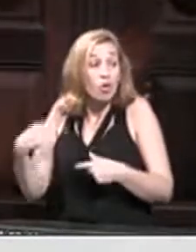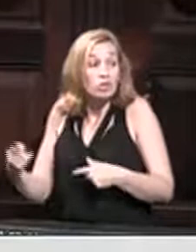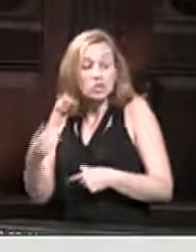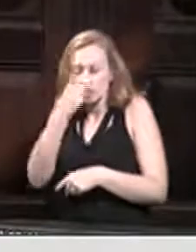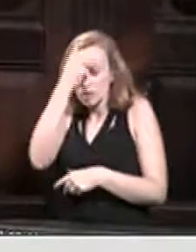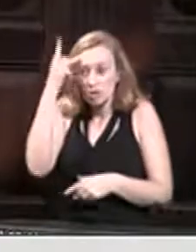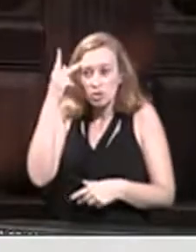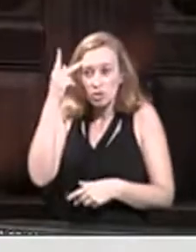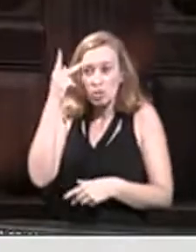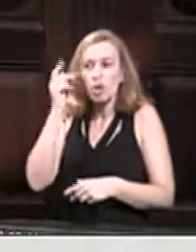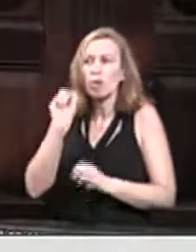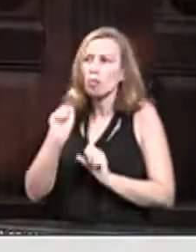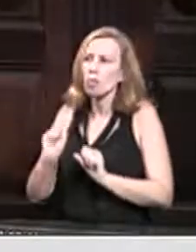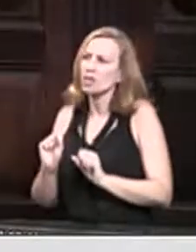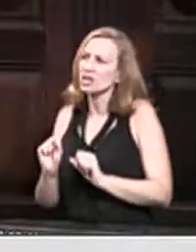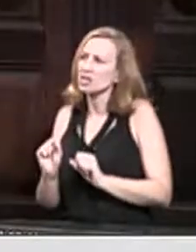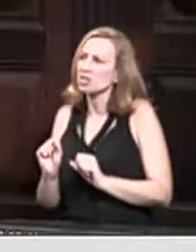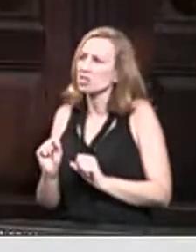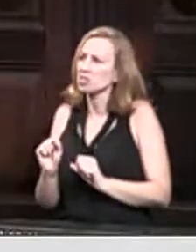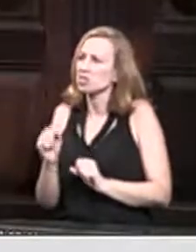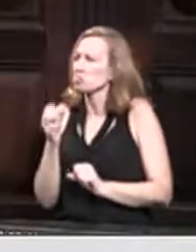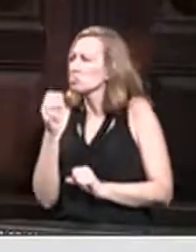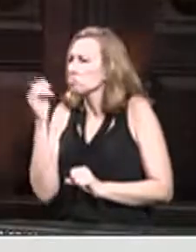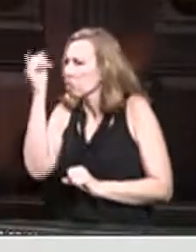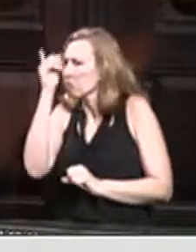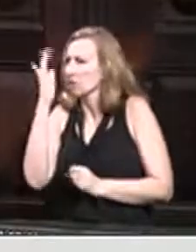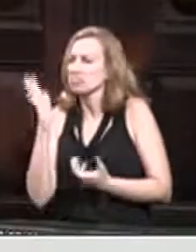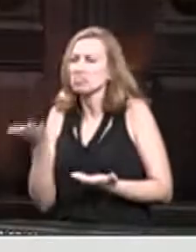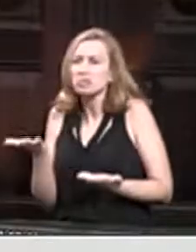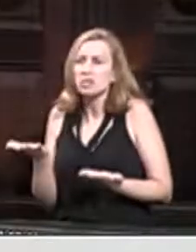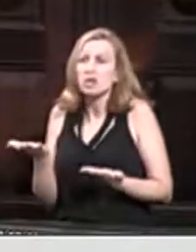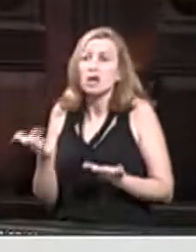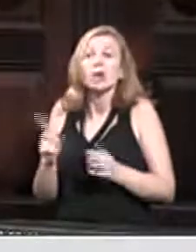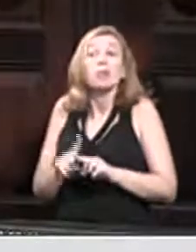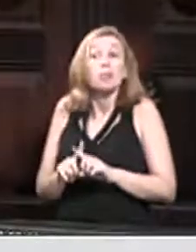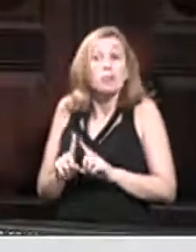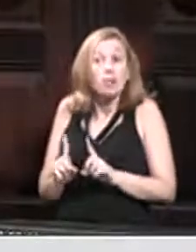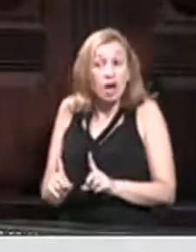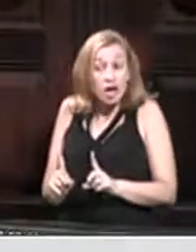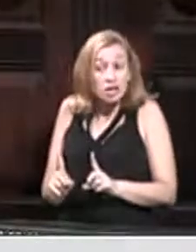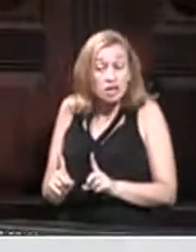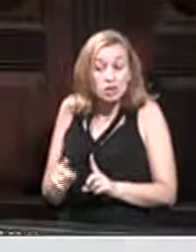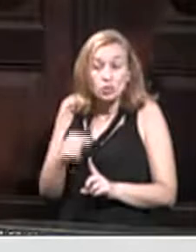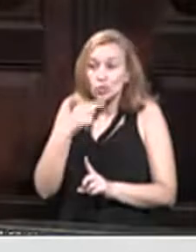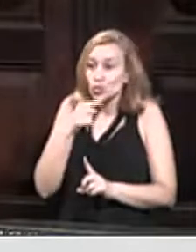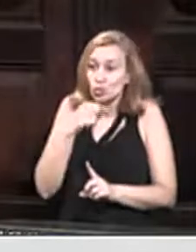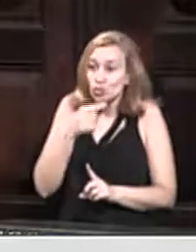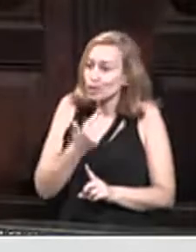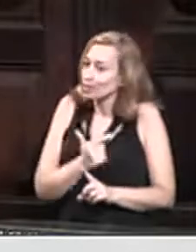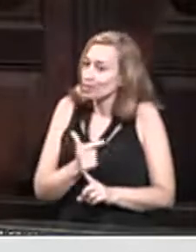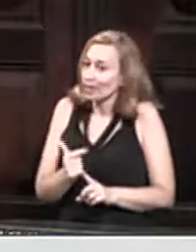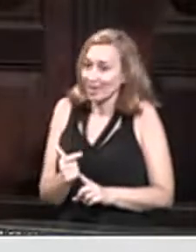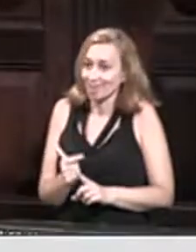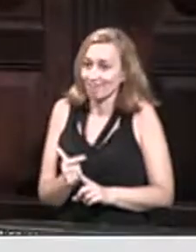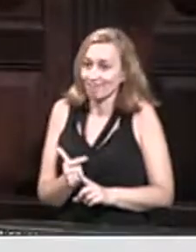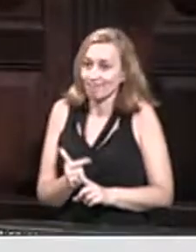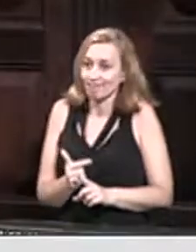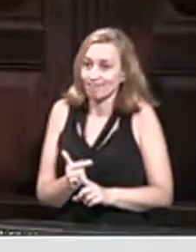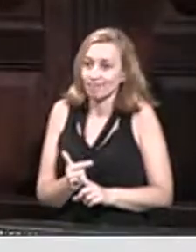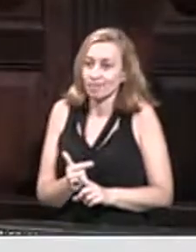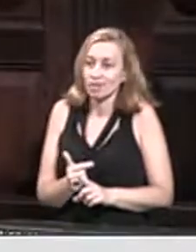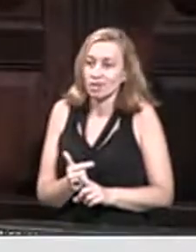ser uma iniciativa moralizante, mas não há nenhuma dúvida tratar-se de